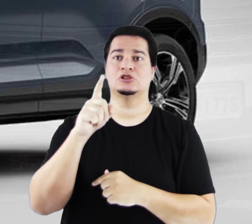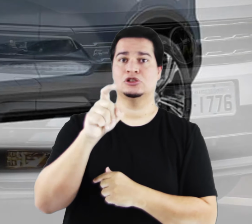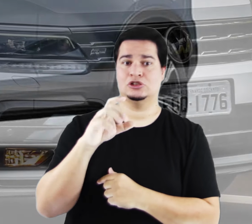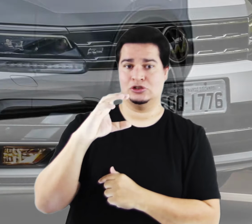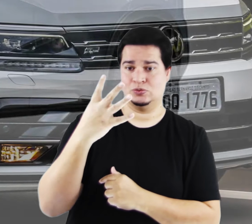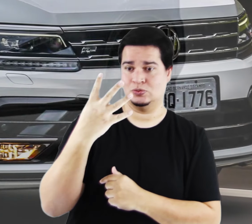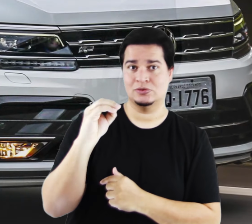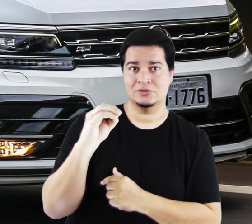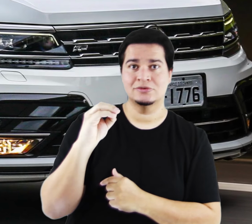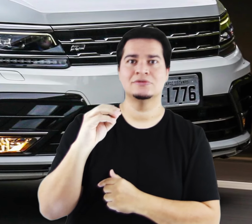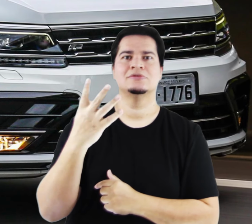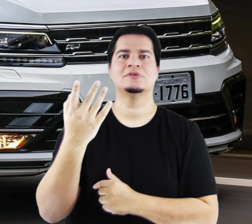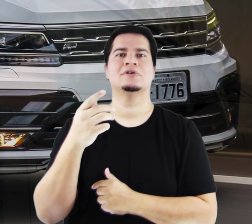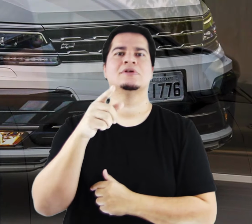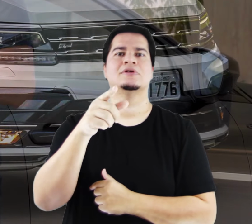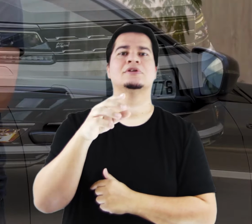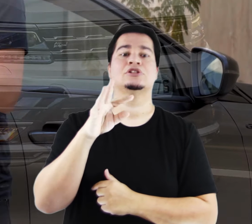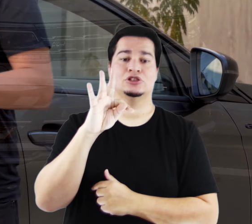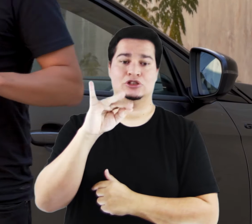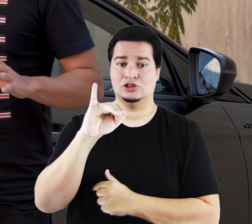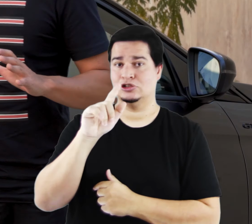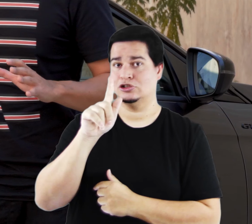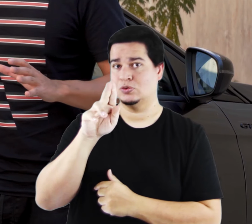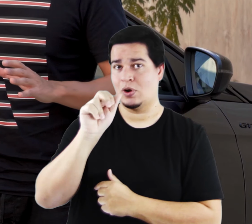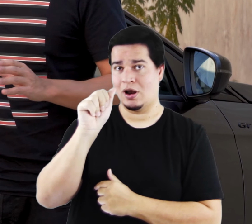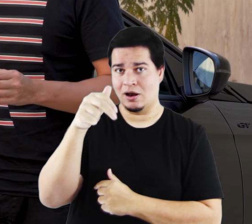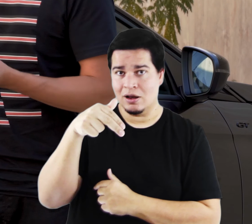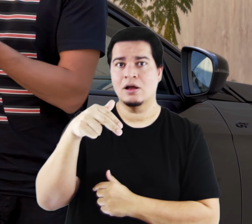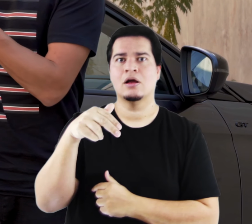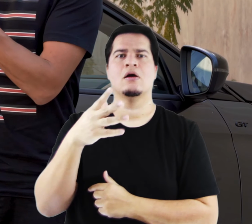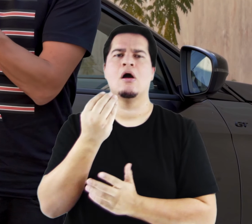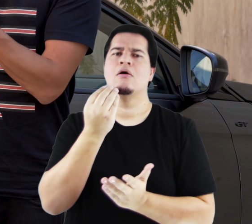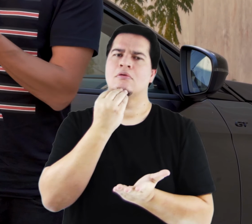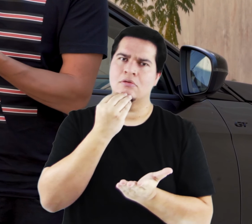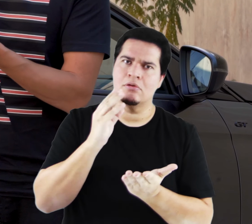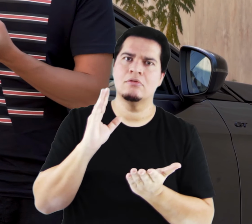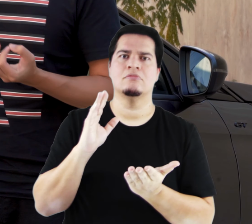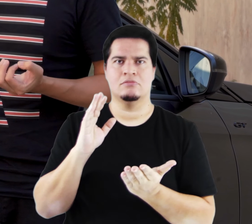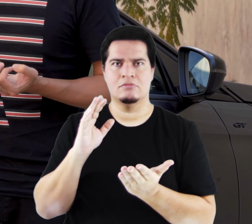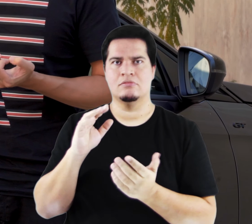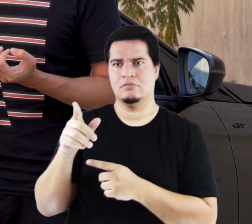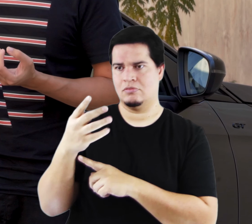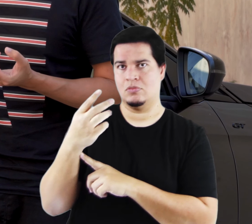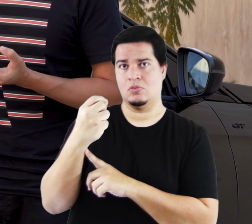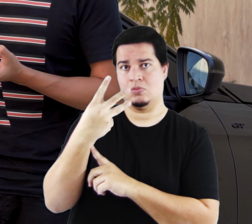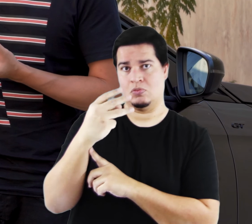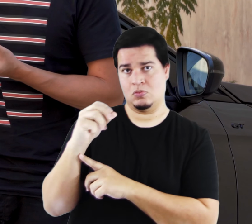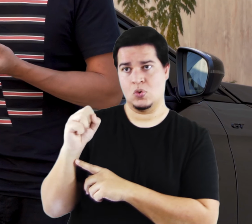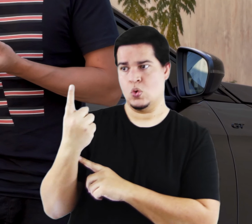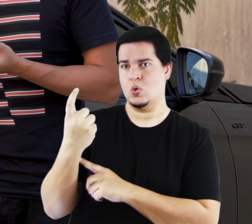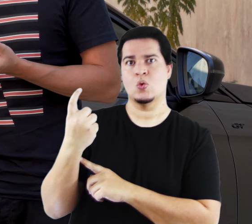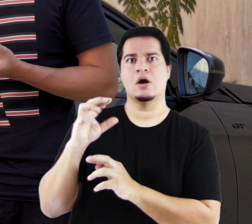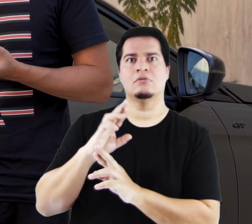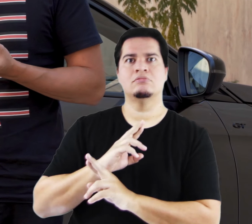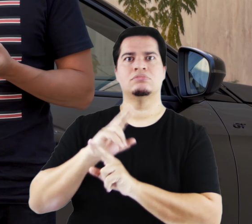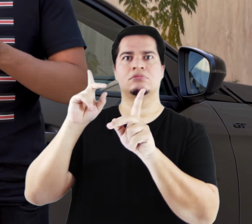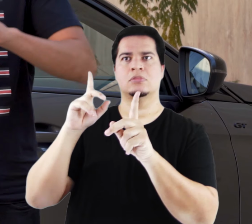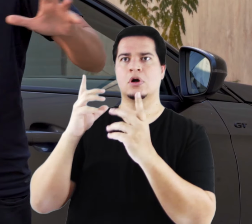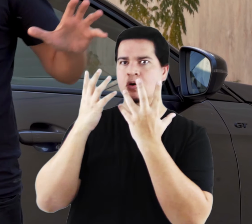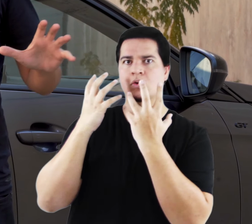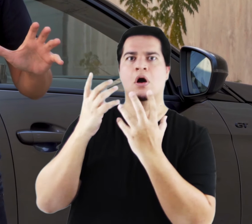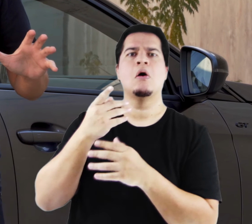ou o Tiguan R-Line. É muito evidente que o 3008 é muito único na sua proposta de design e por isso acaba fisgando um tipo de comprador